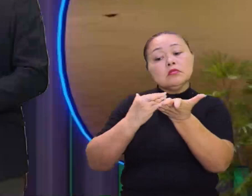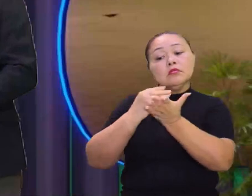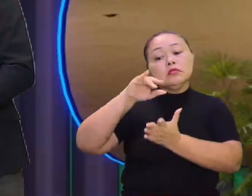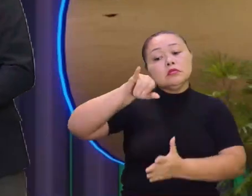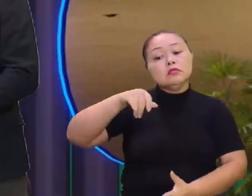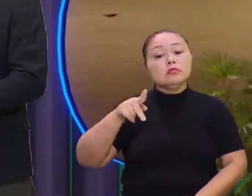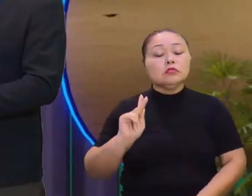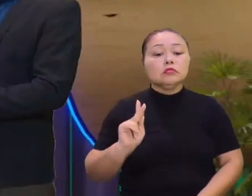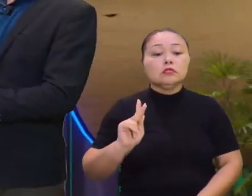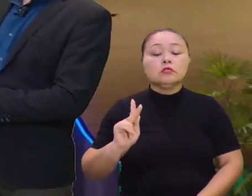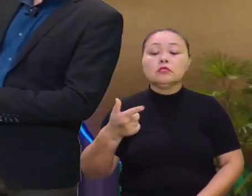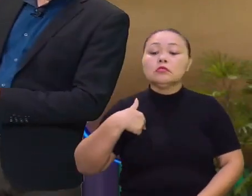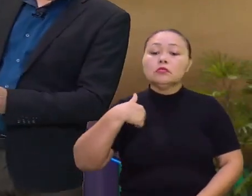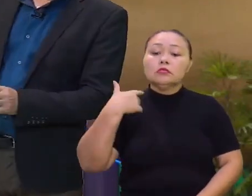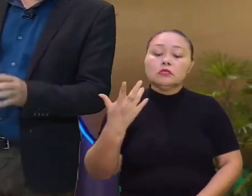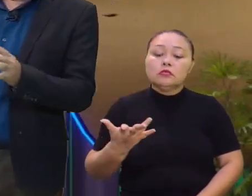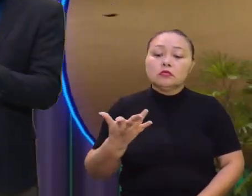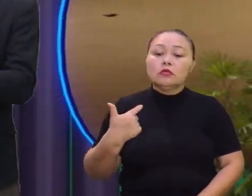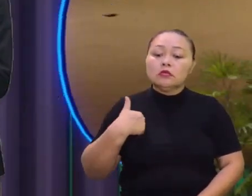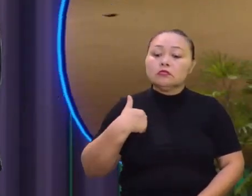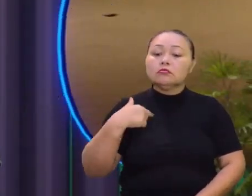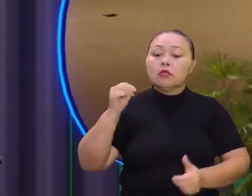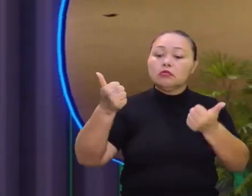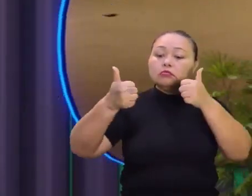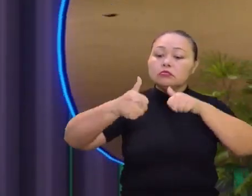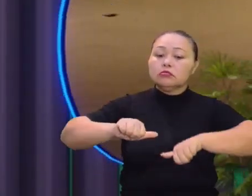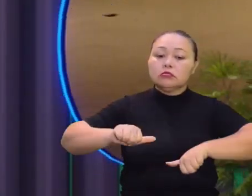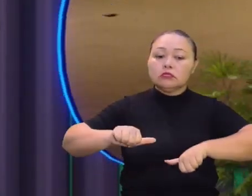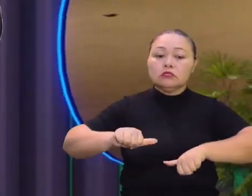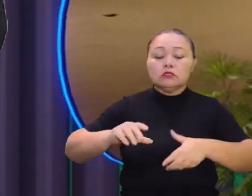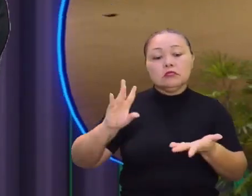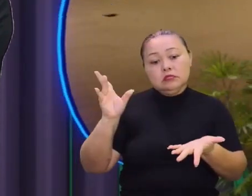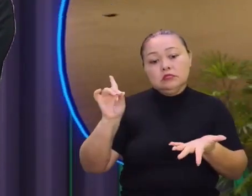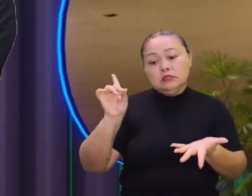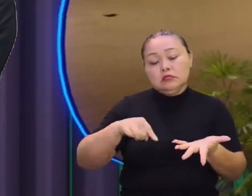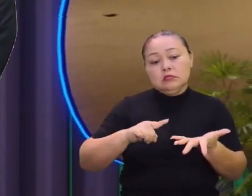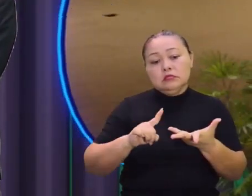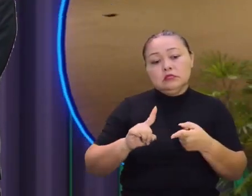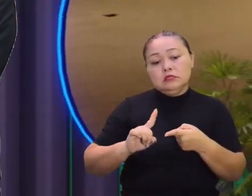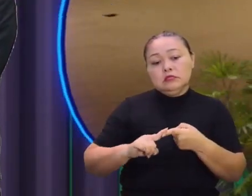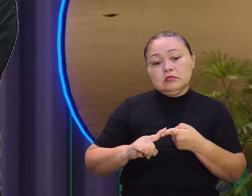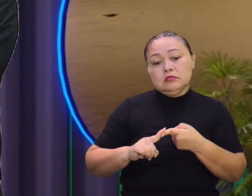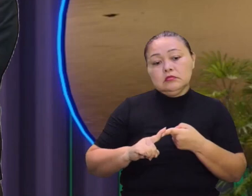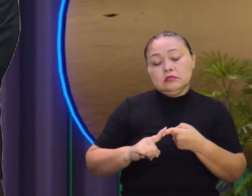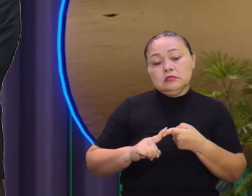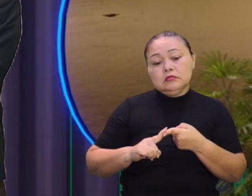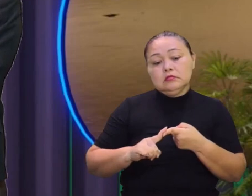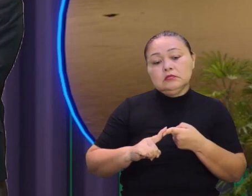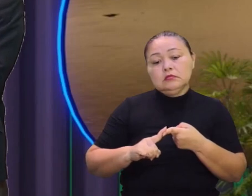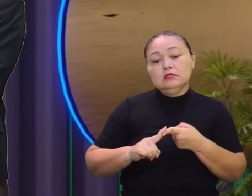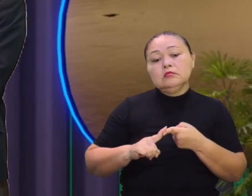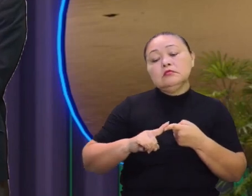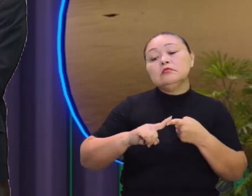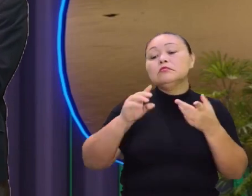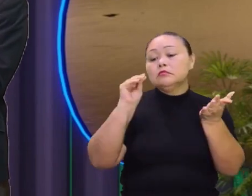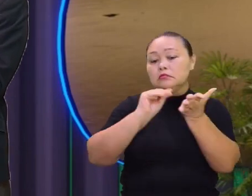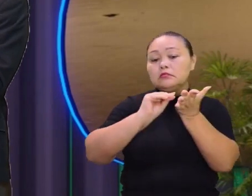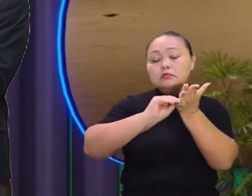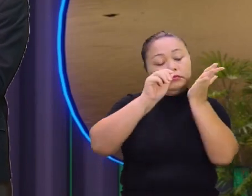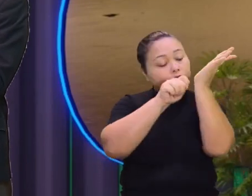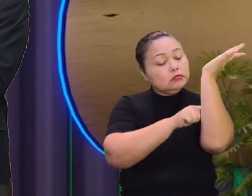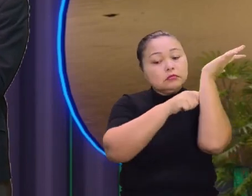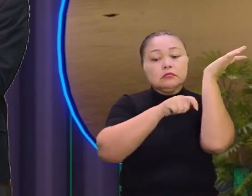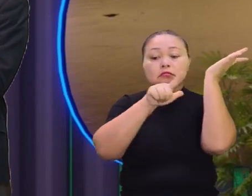professor Jorge? Rogério, um dos motivos desse declínio. Pode citar a questão do látex. Do látex,